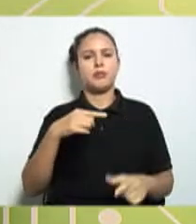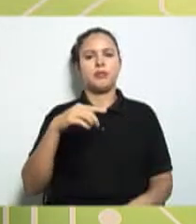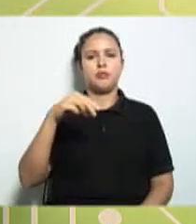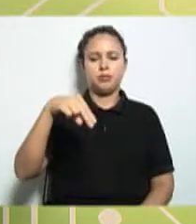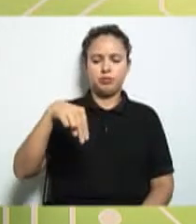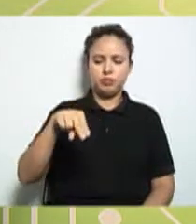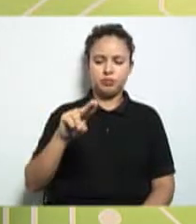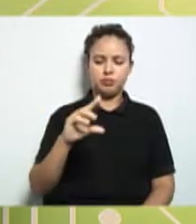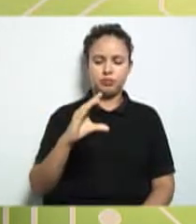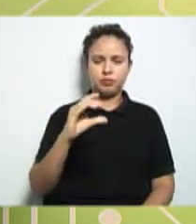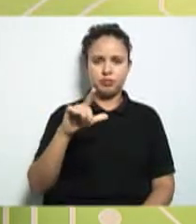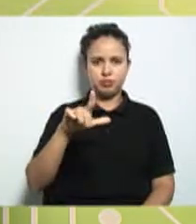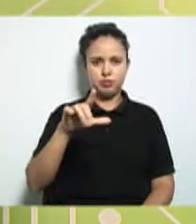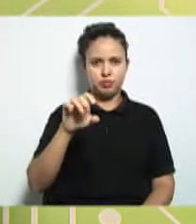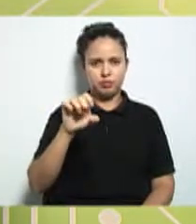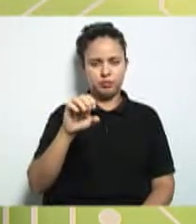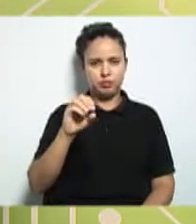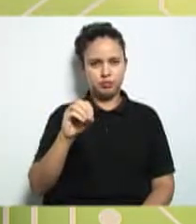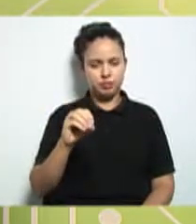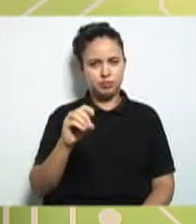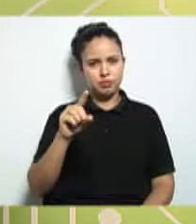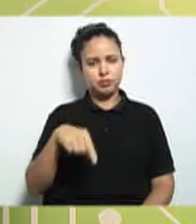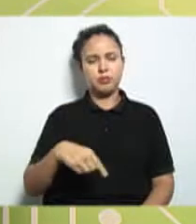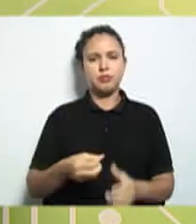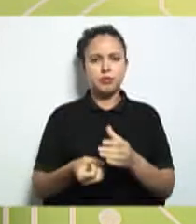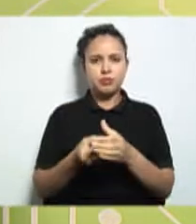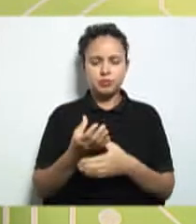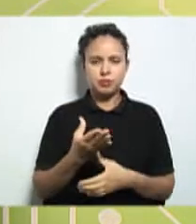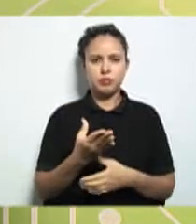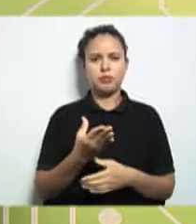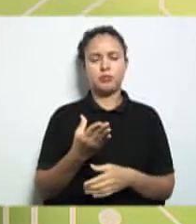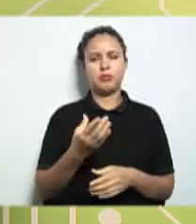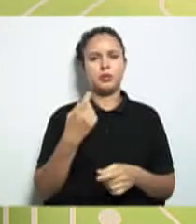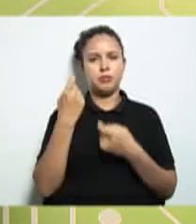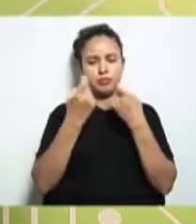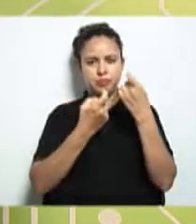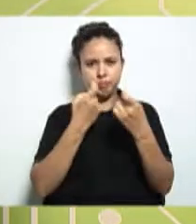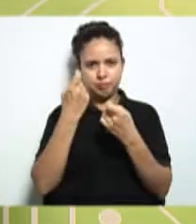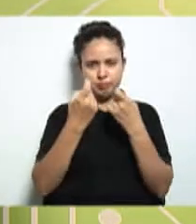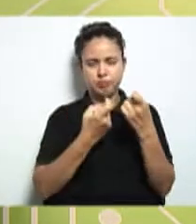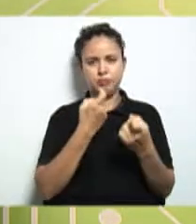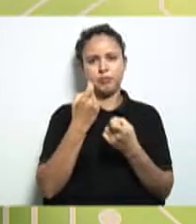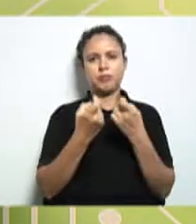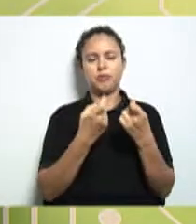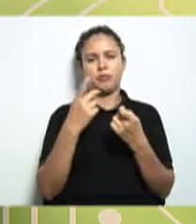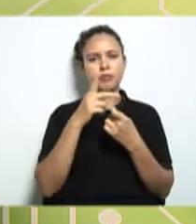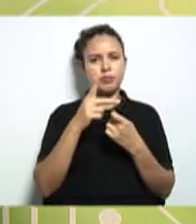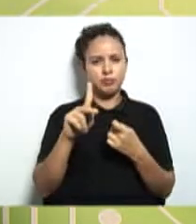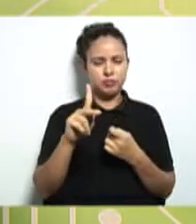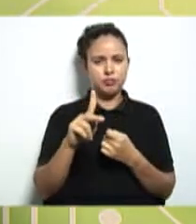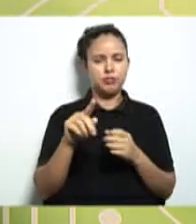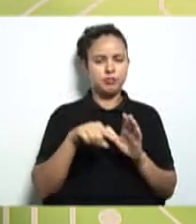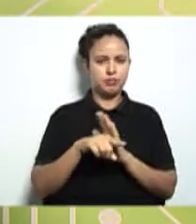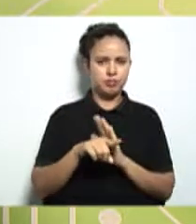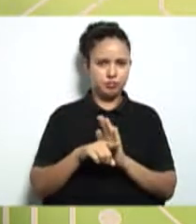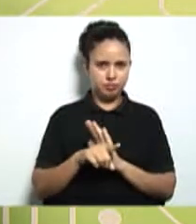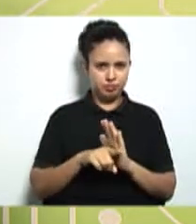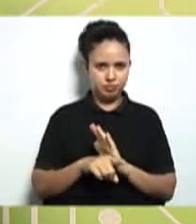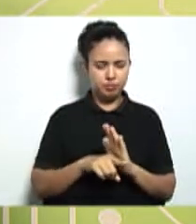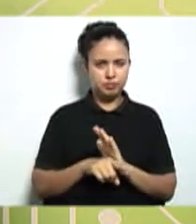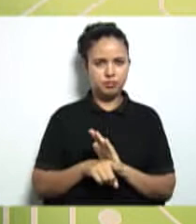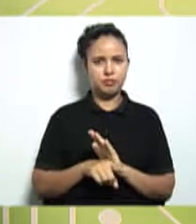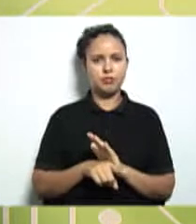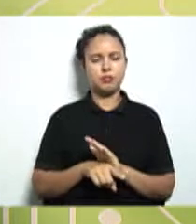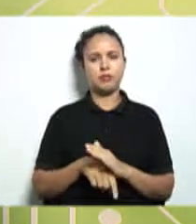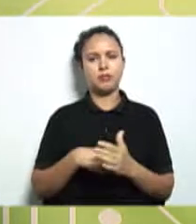a essência, é o que gera realmente a preocupação de você, enquanto pesquisador,